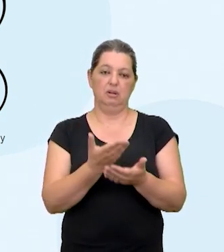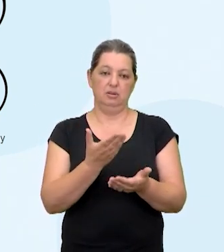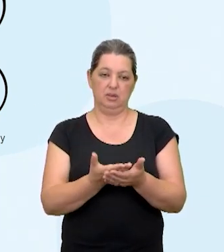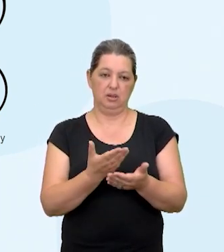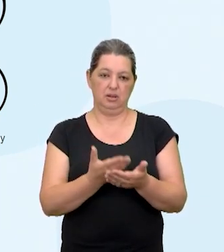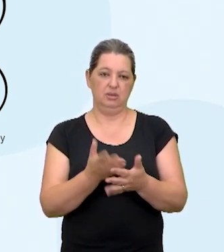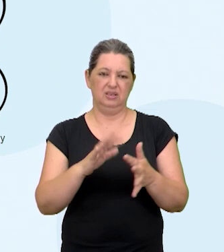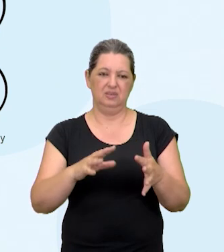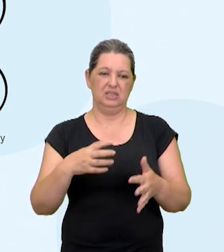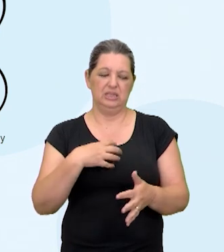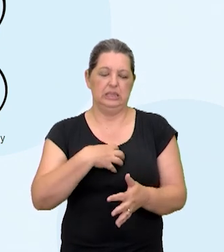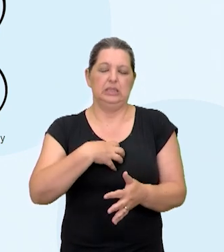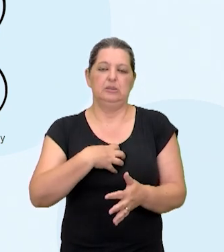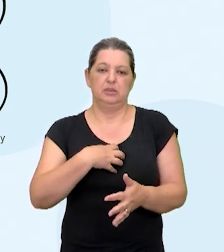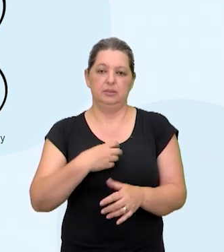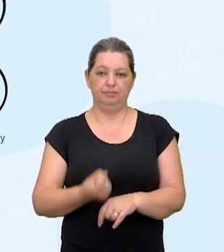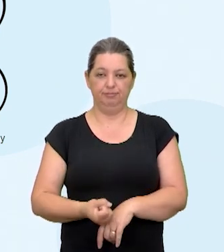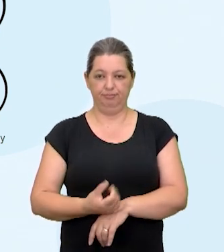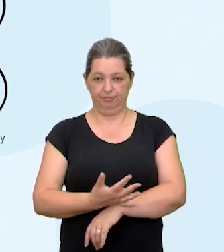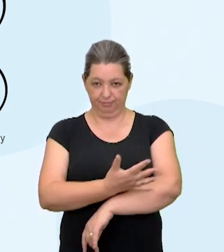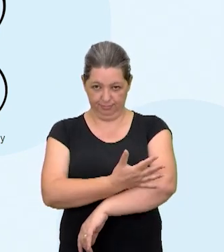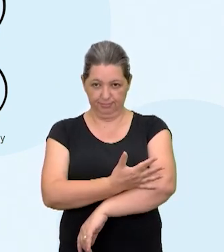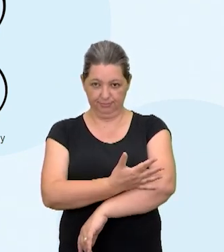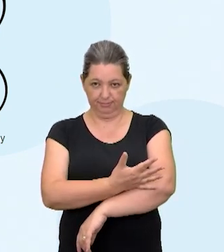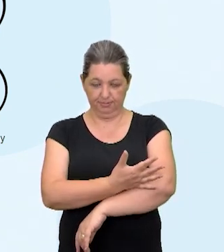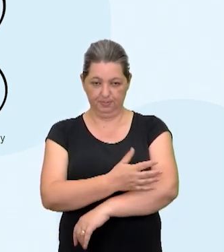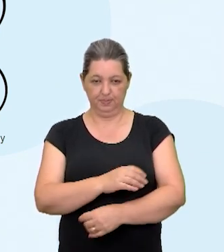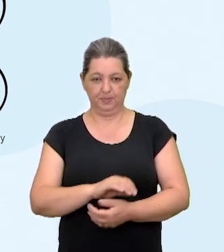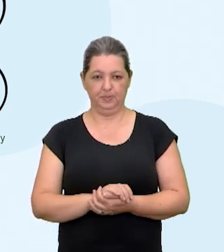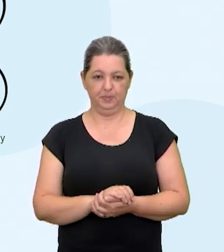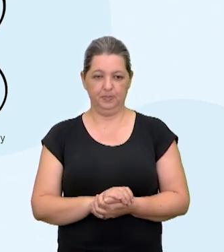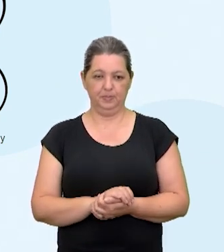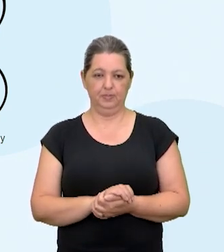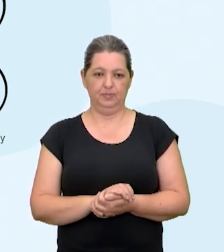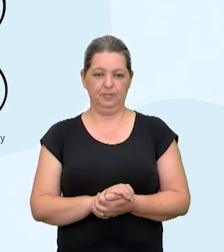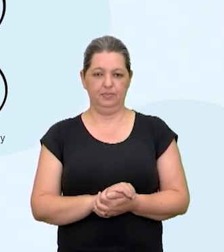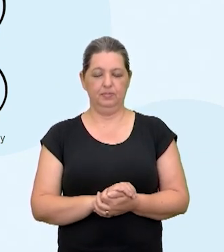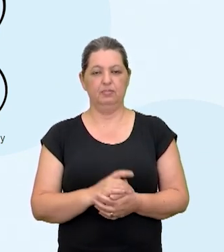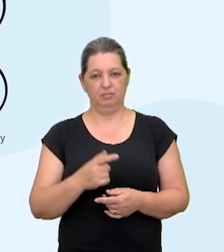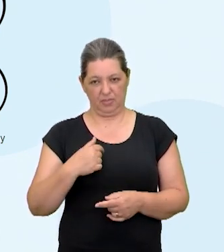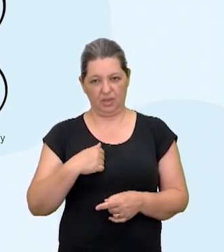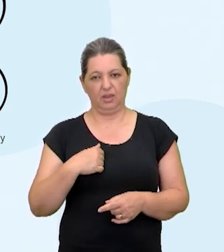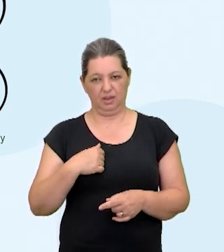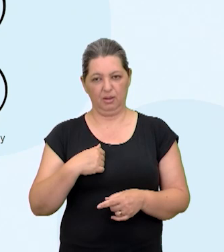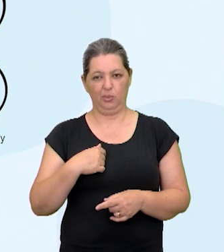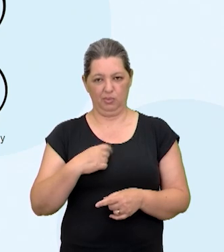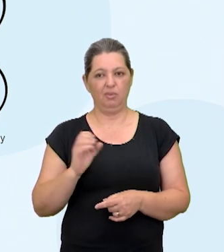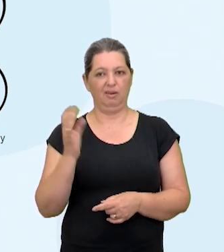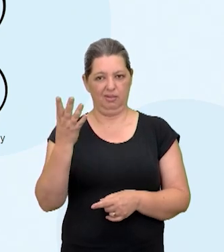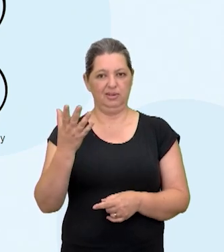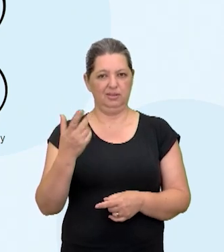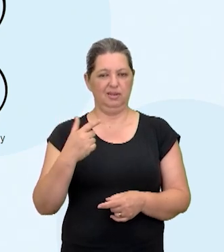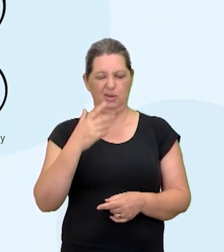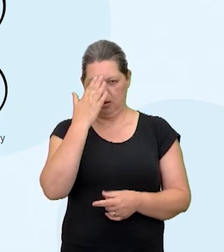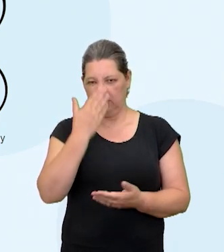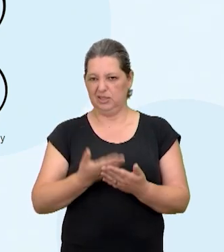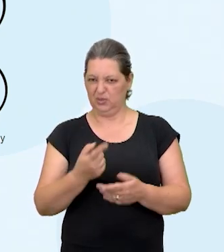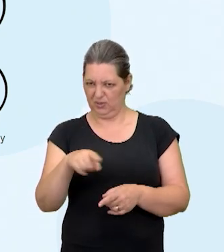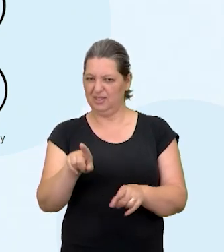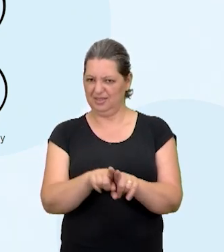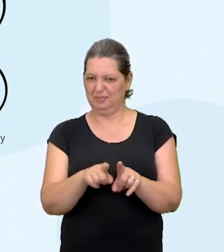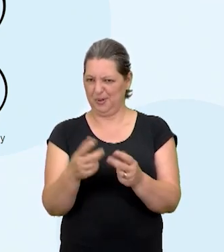muitos sentimentos, muitas emoções. Para mim, trouxe, eu acredito que para vocês também. Então, a gente vai